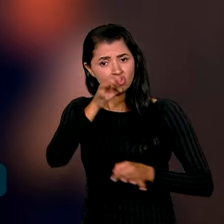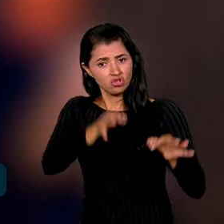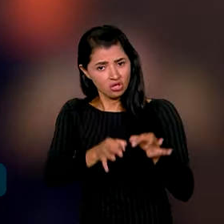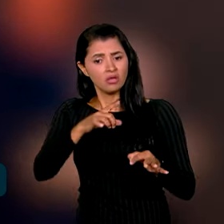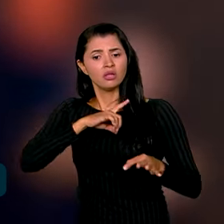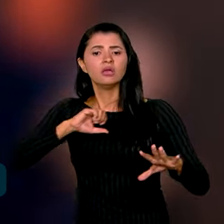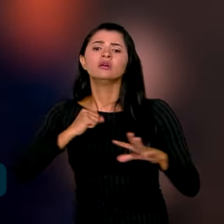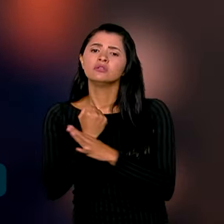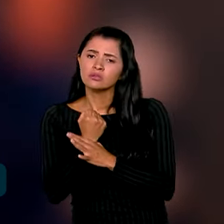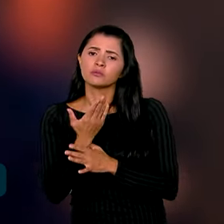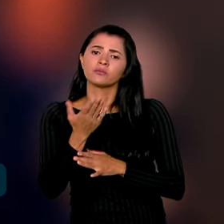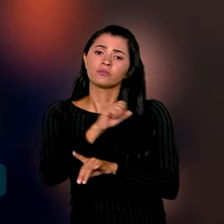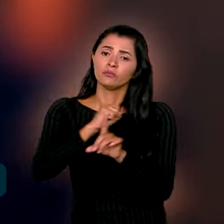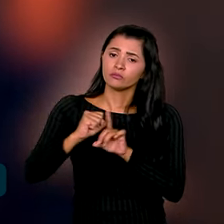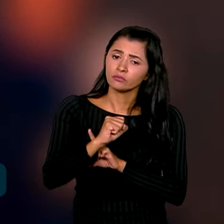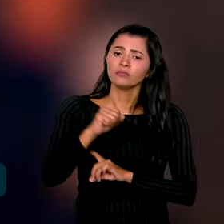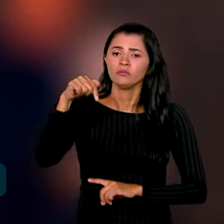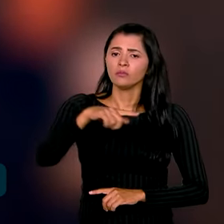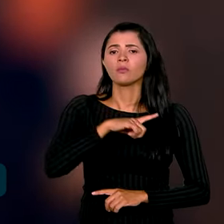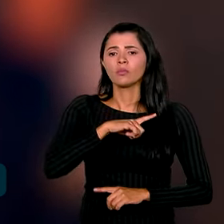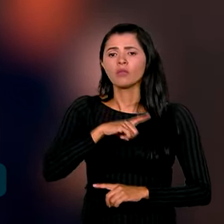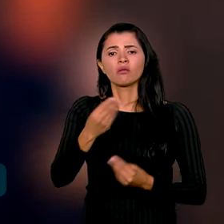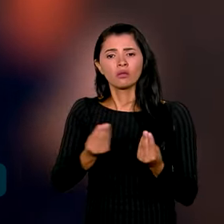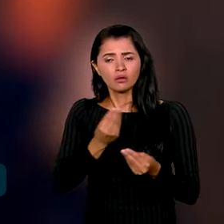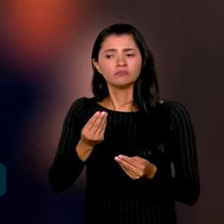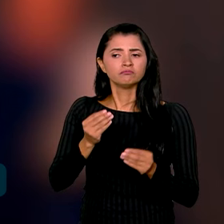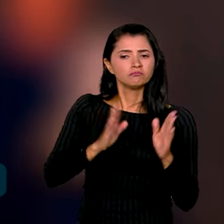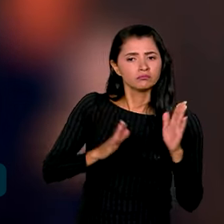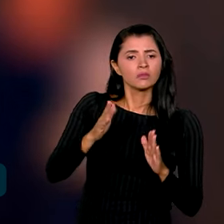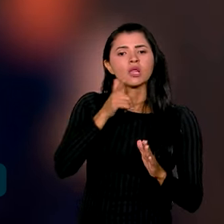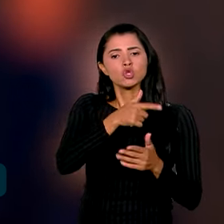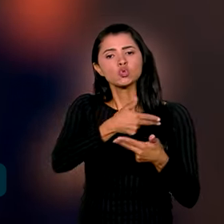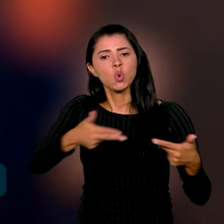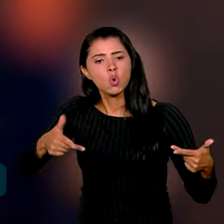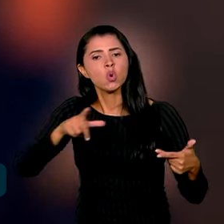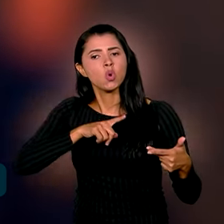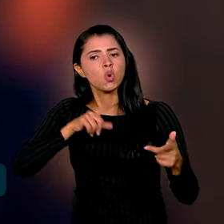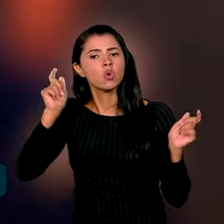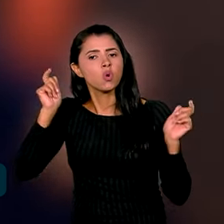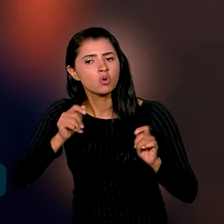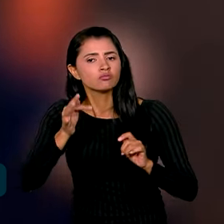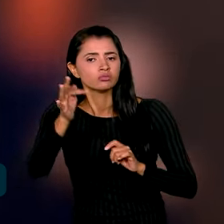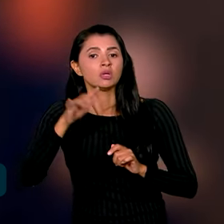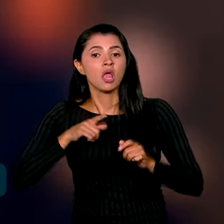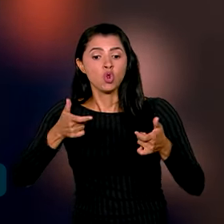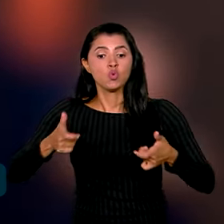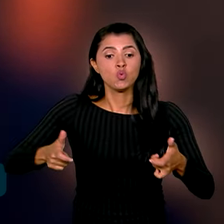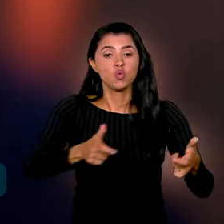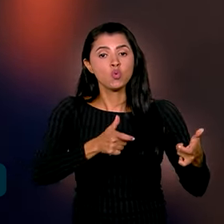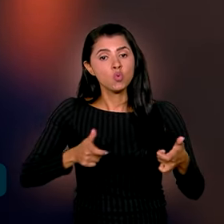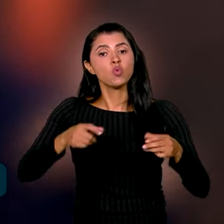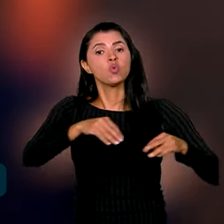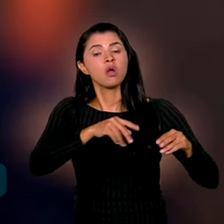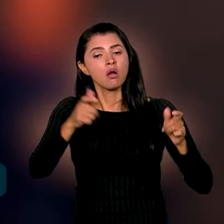garantia social, nós temos previsibilidade das coisas, temos terreno e temos